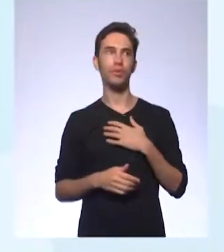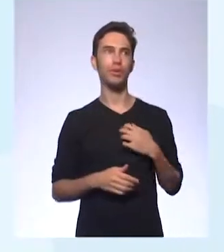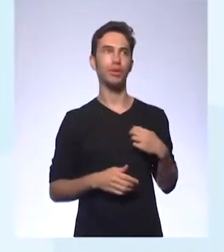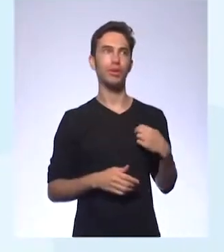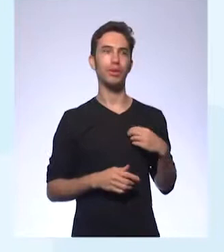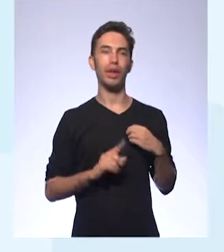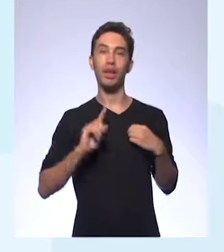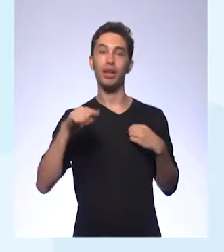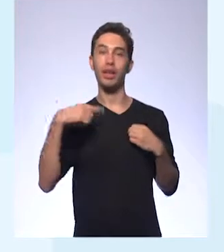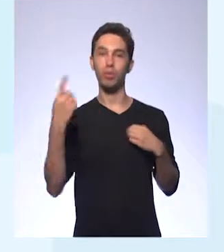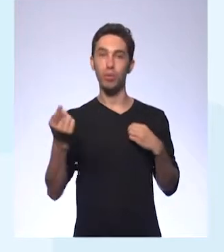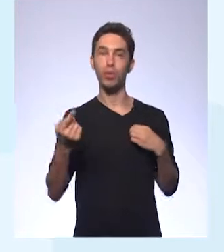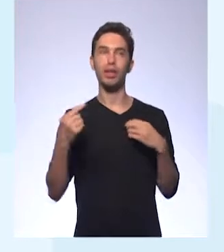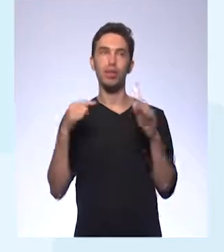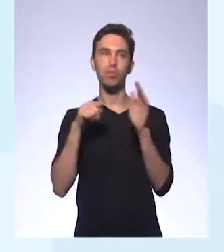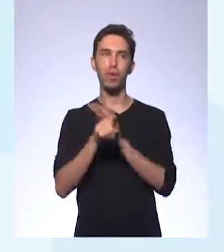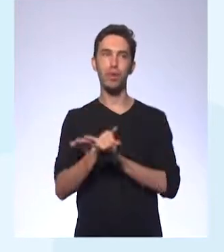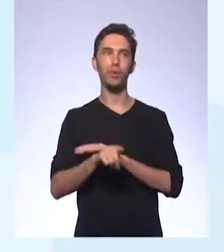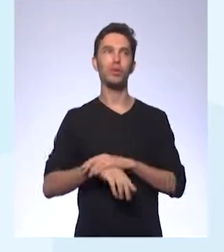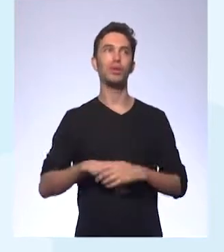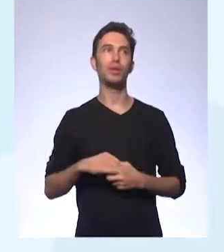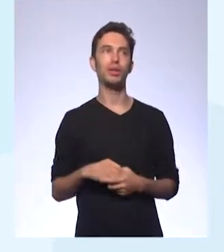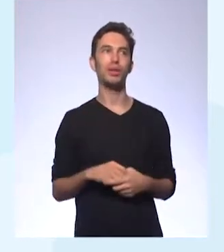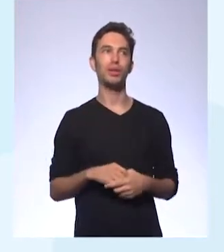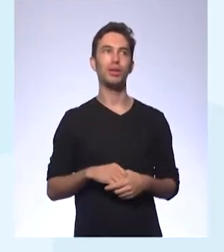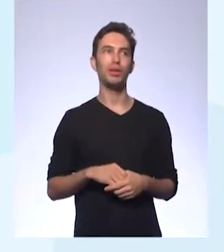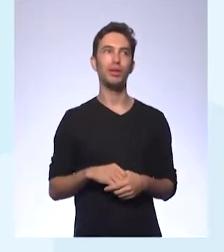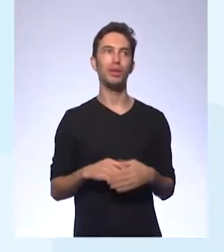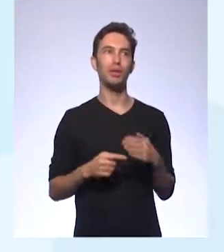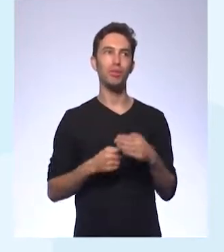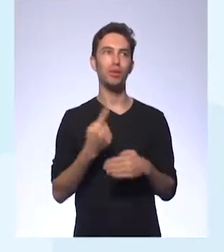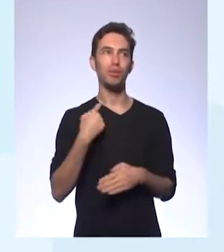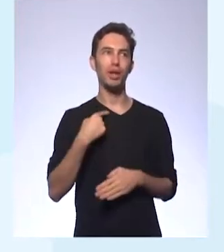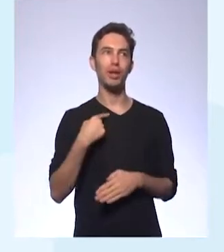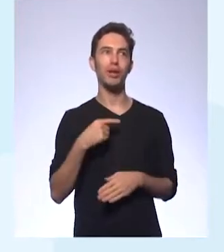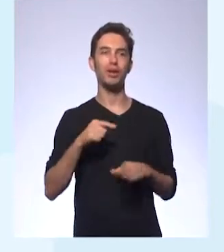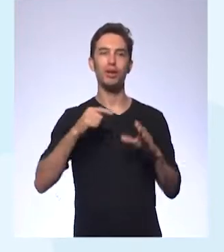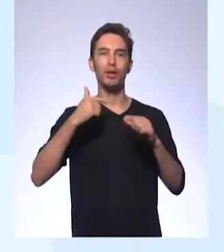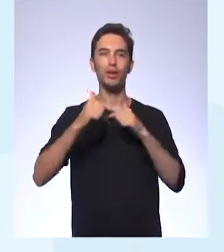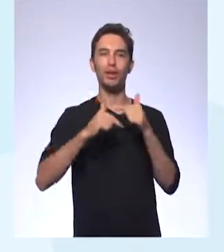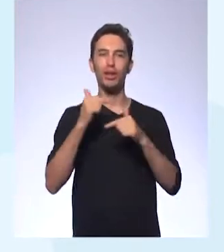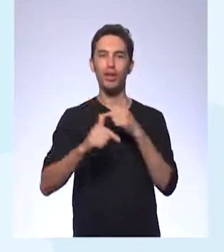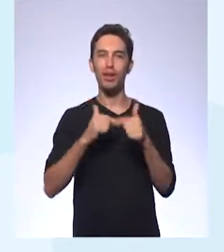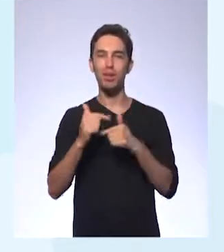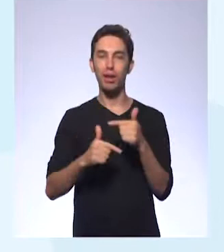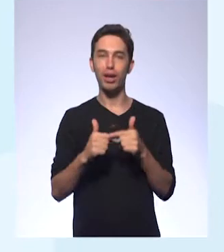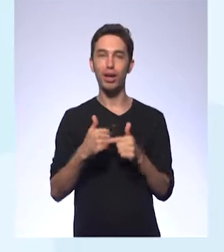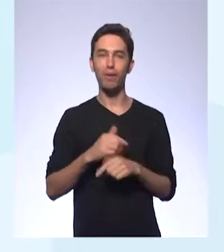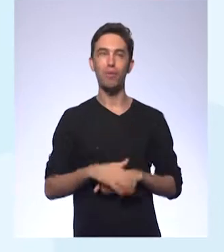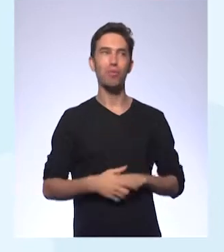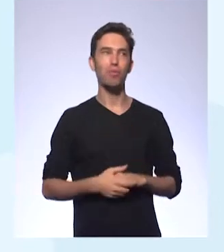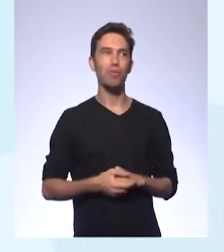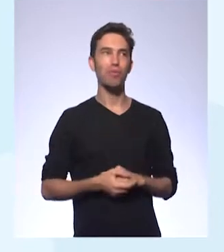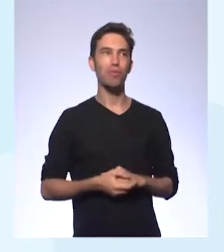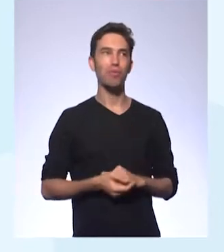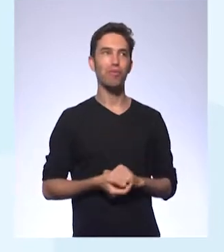A questão disparadora. Vamos lá para o trabalho do garoto, do Enzo. Tem um outro slide.